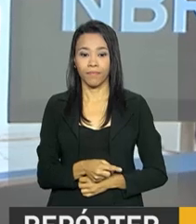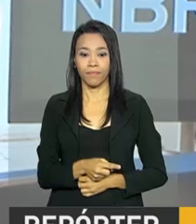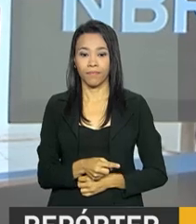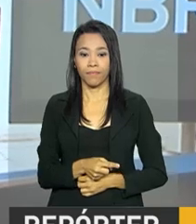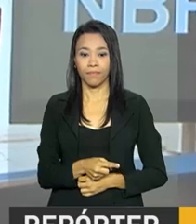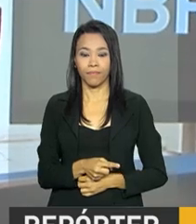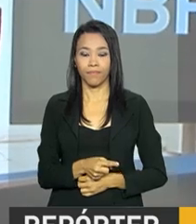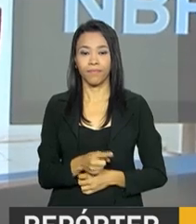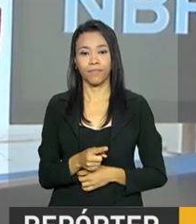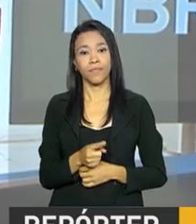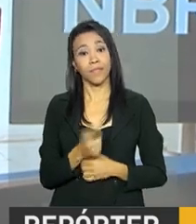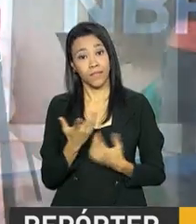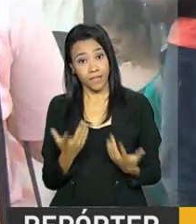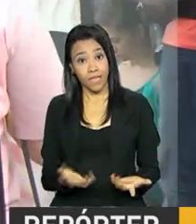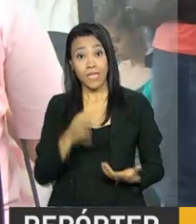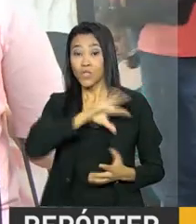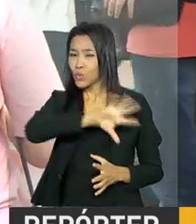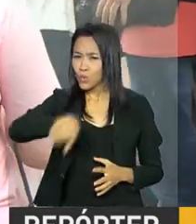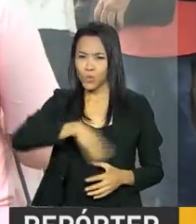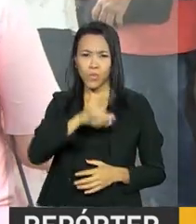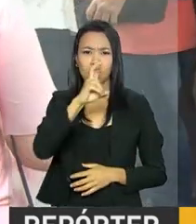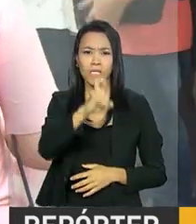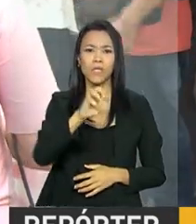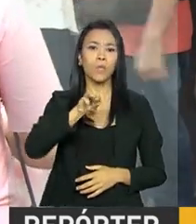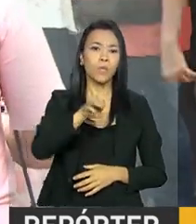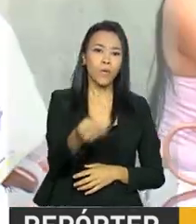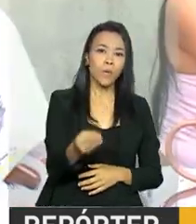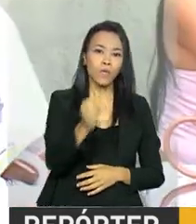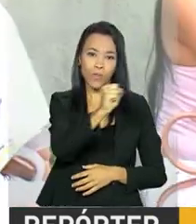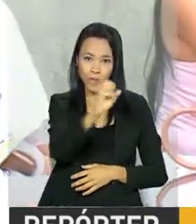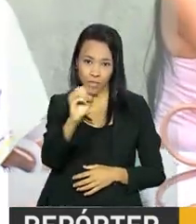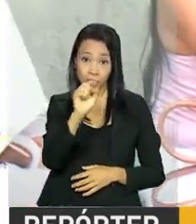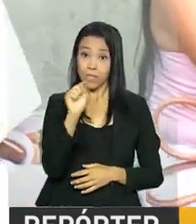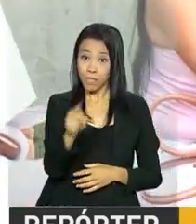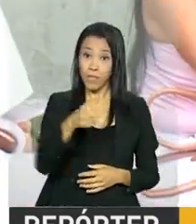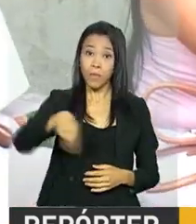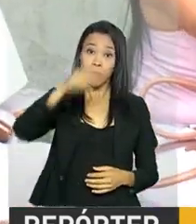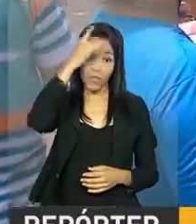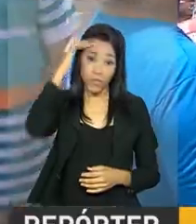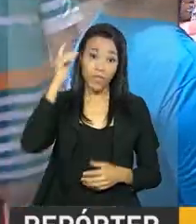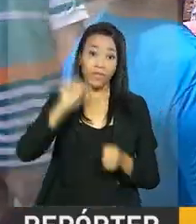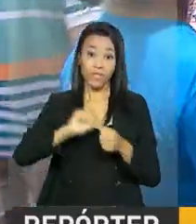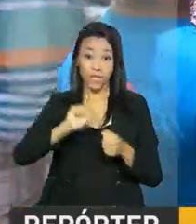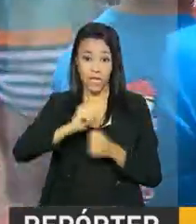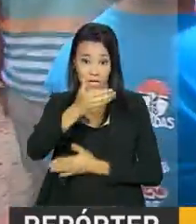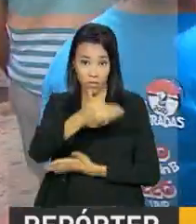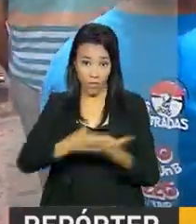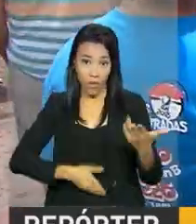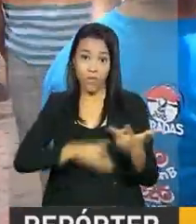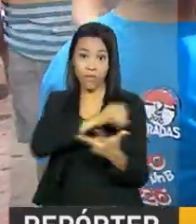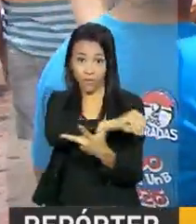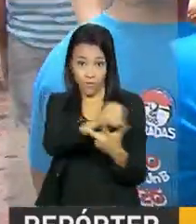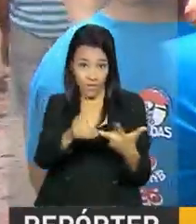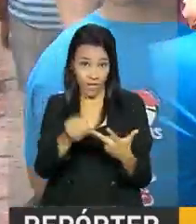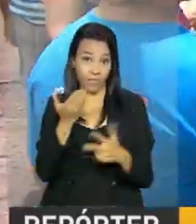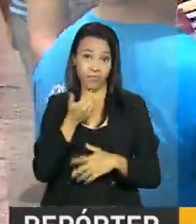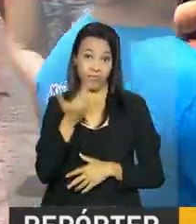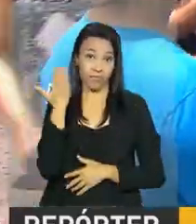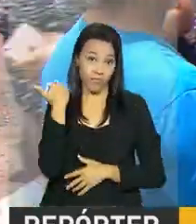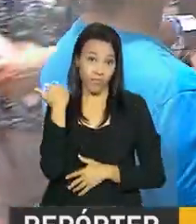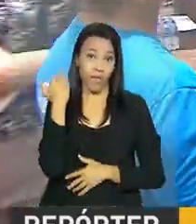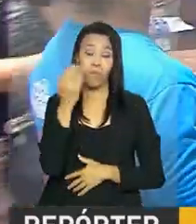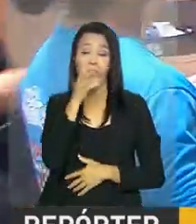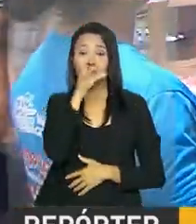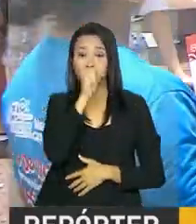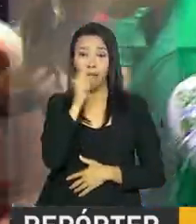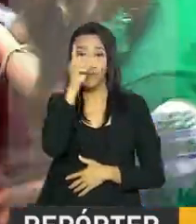PBR ao todo 5. 800.000 pessoas fizeram as provas no fim de semana nos dias